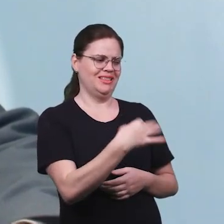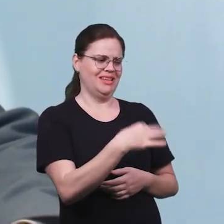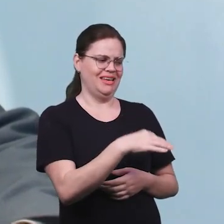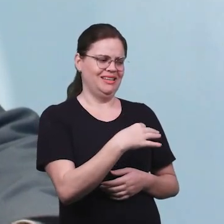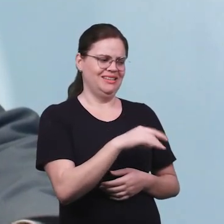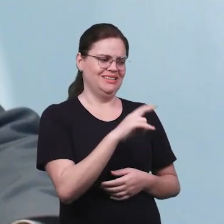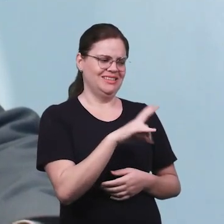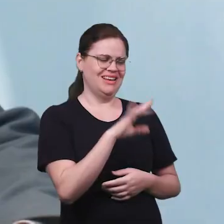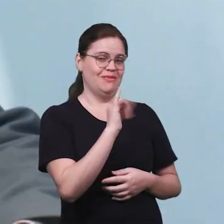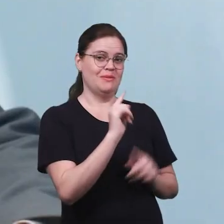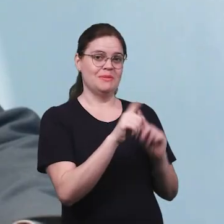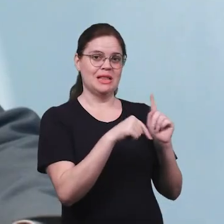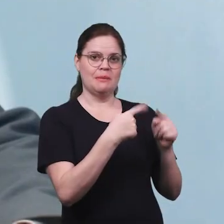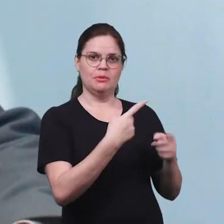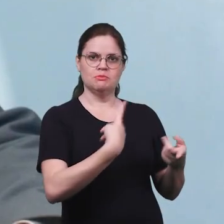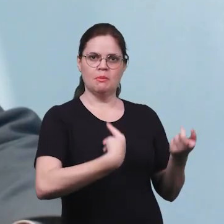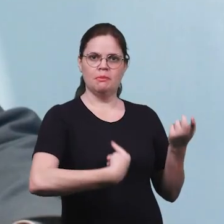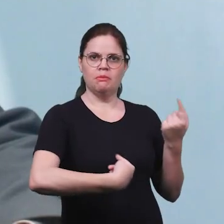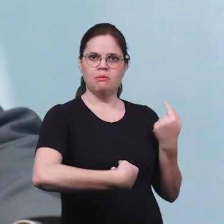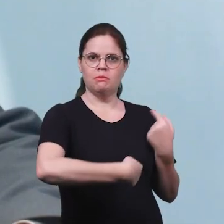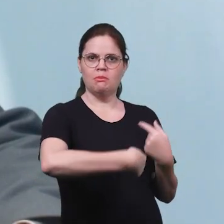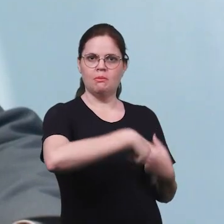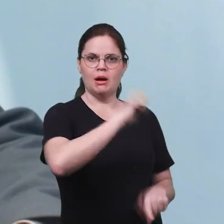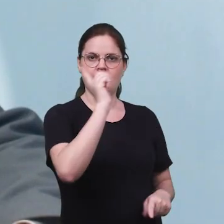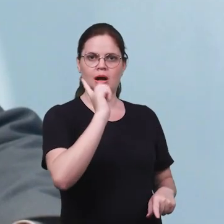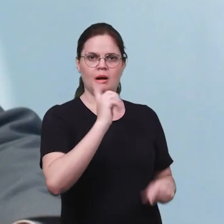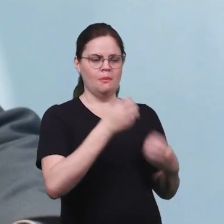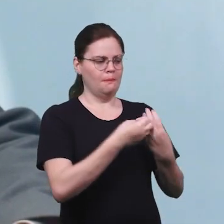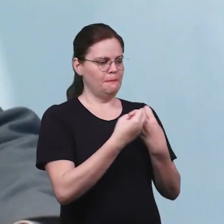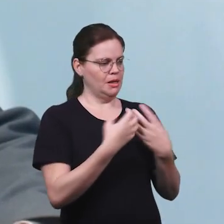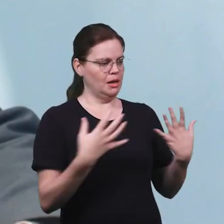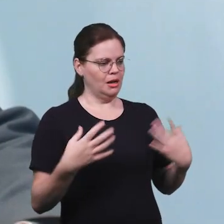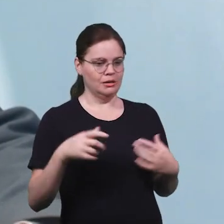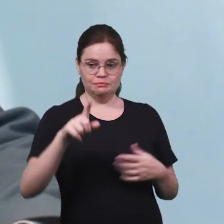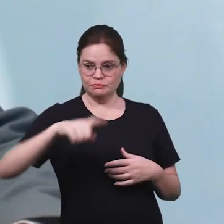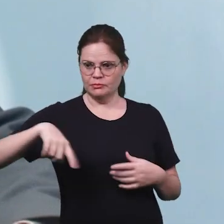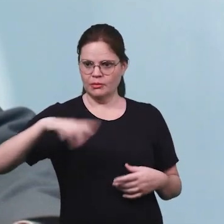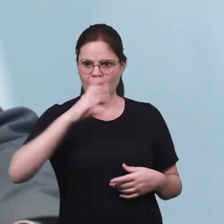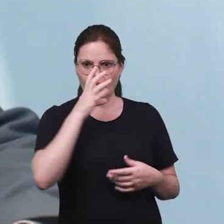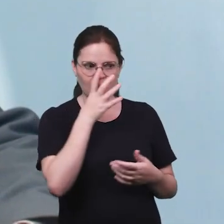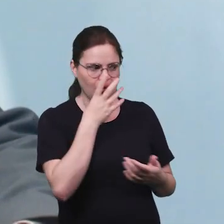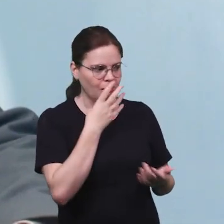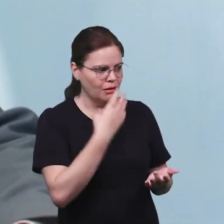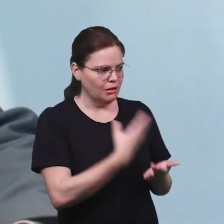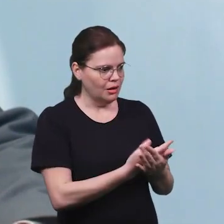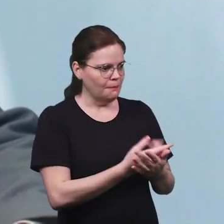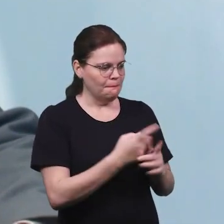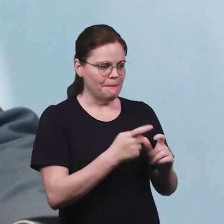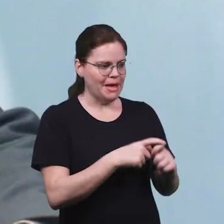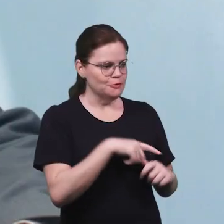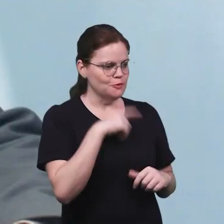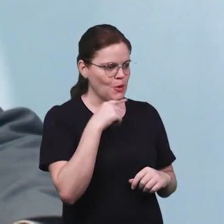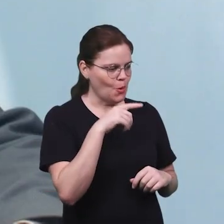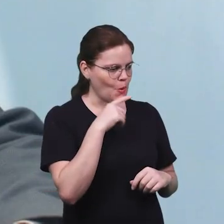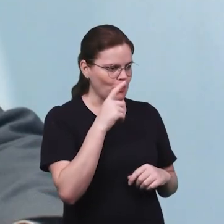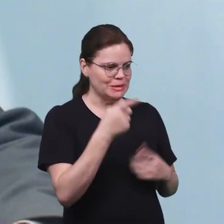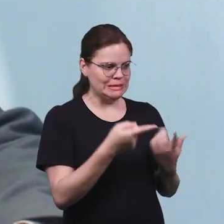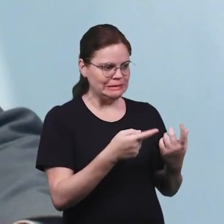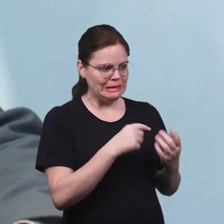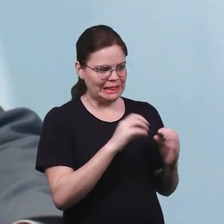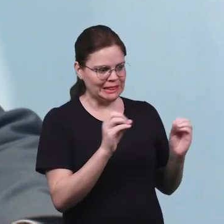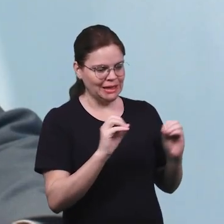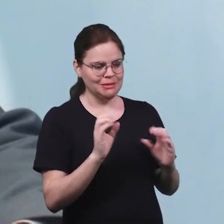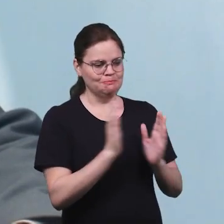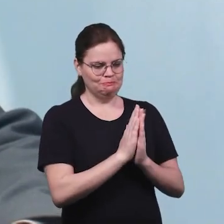paciente terminal, né? Mas quando vê o milagre de Deus, a pessoa tem que reconhecer, o que a medicina não foi capaz,